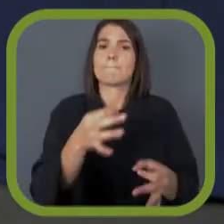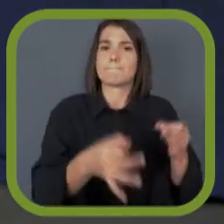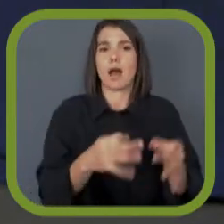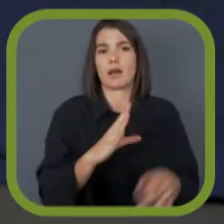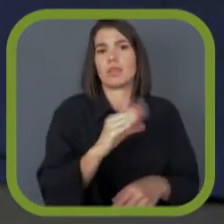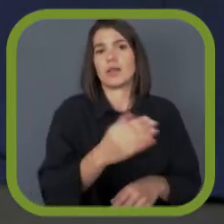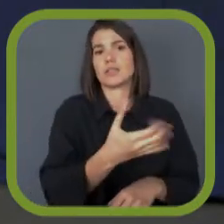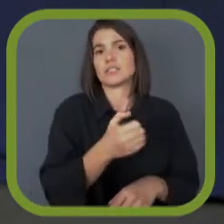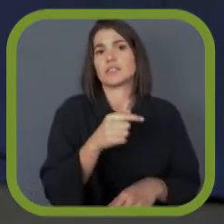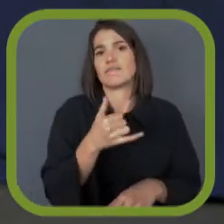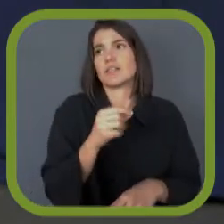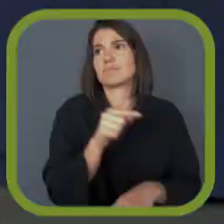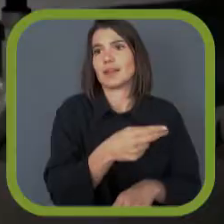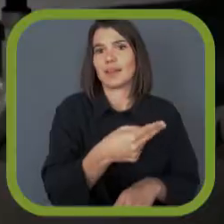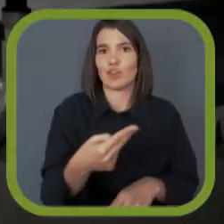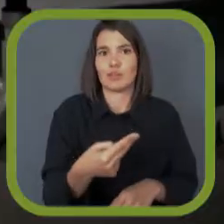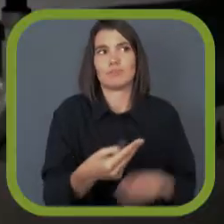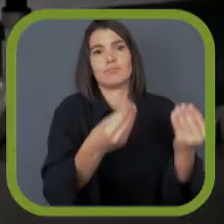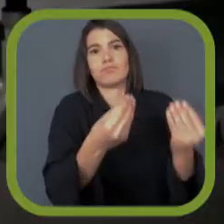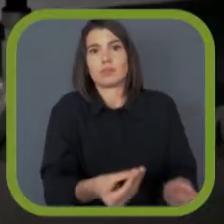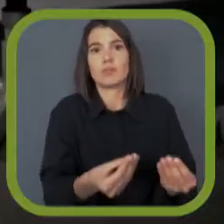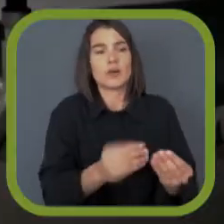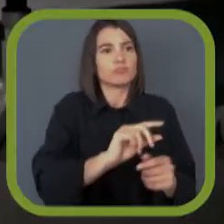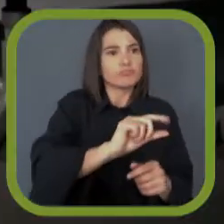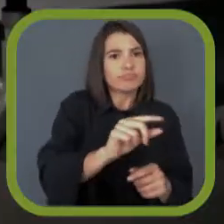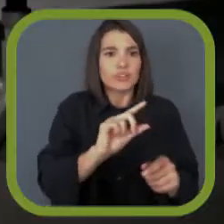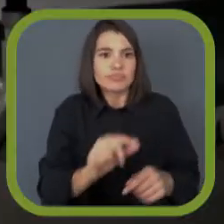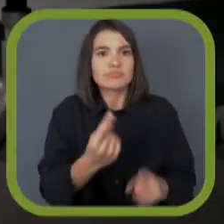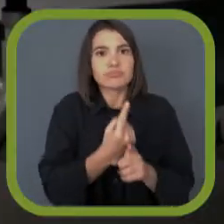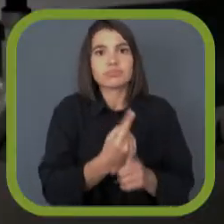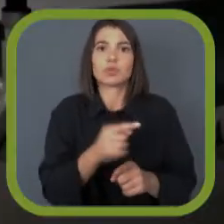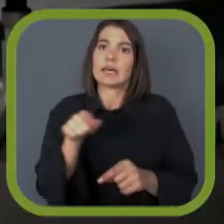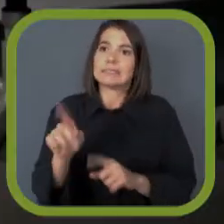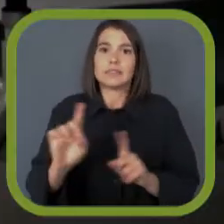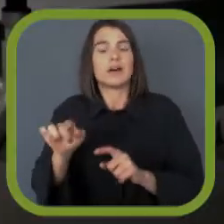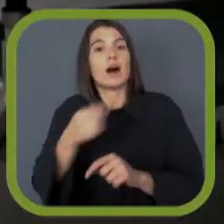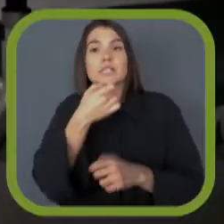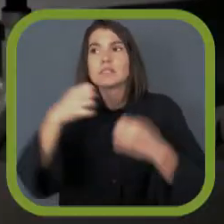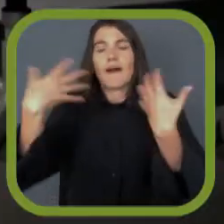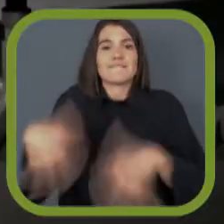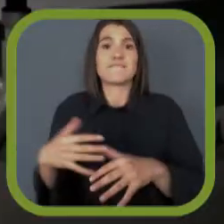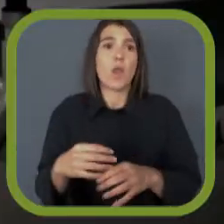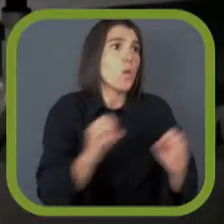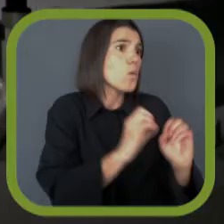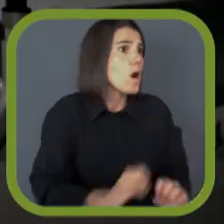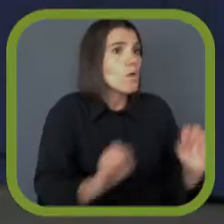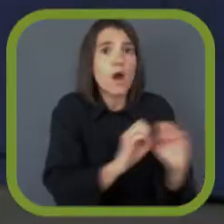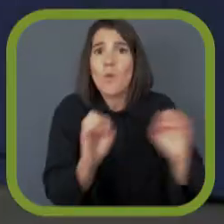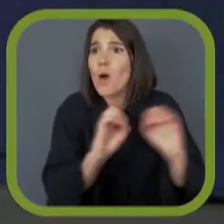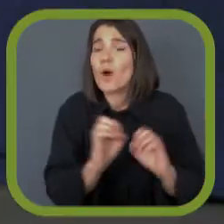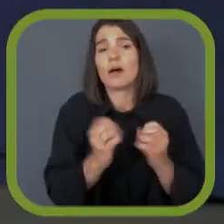que uma máquina que custa 10, 15, 20 mil euros, em que se pode regular muito mais coisas. Mas em caso de emergência, e se não houver mais